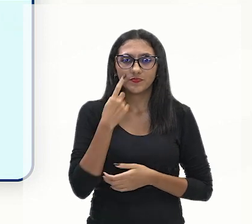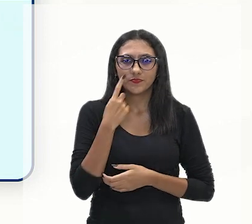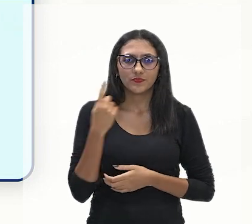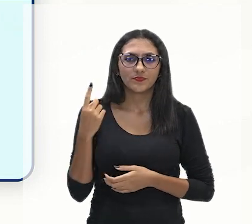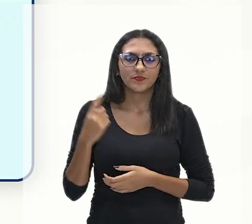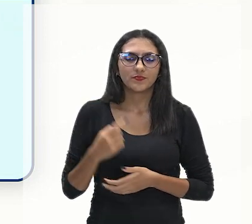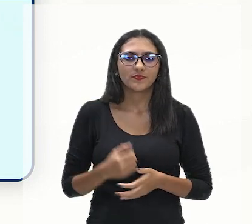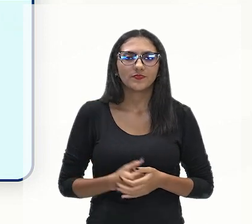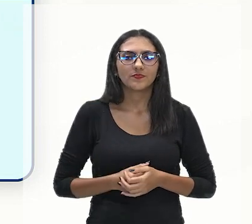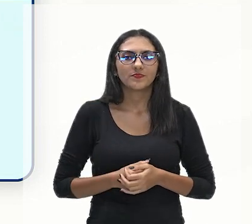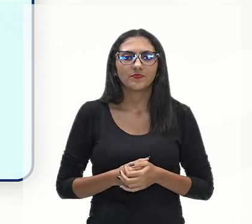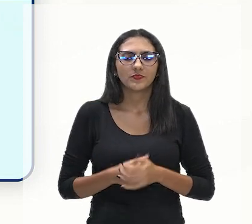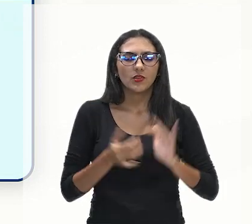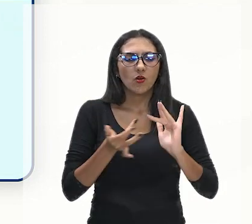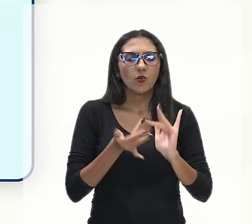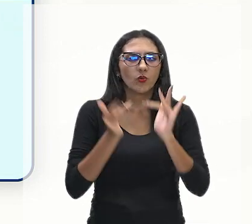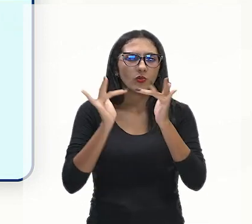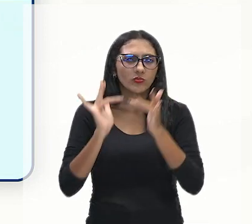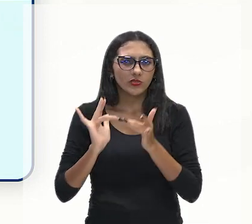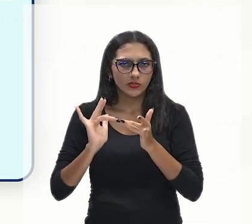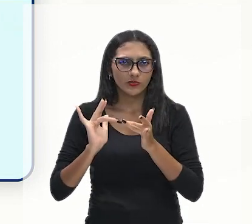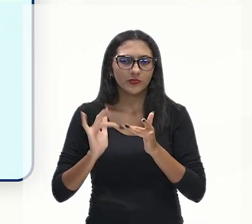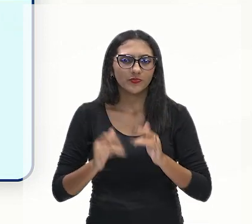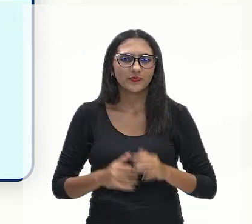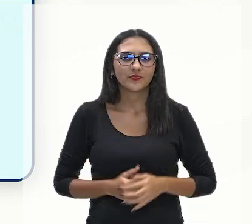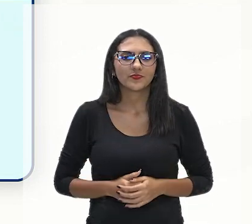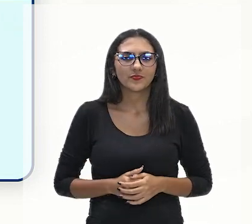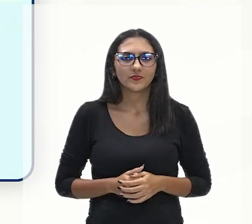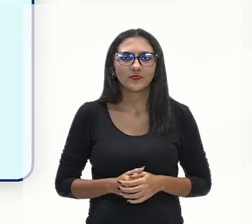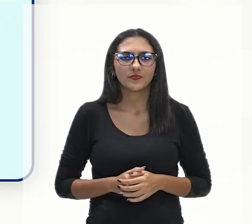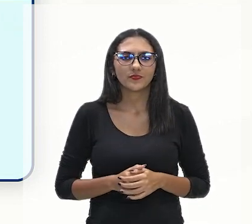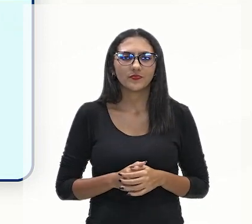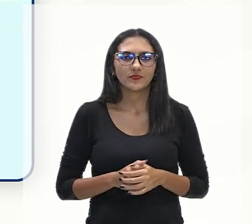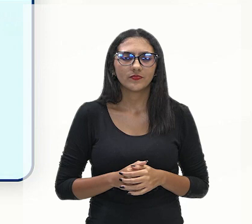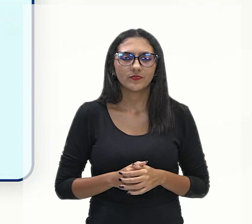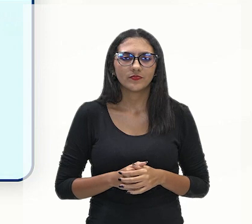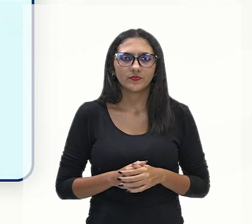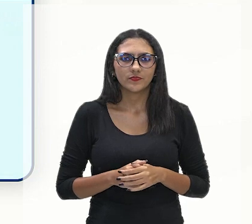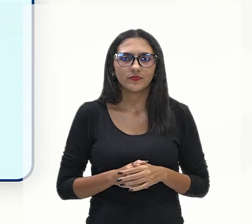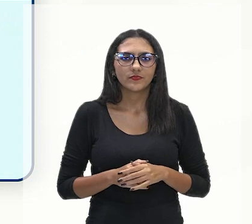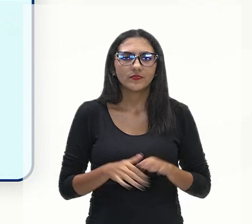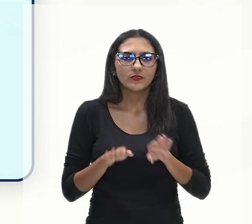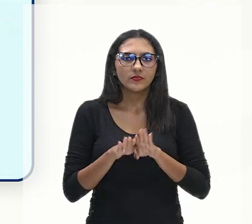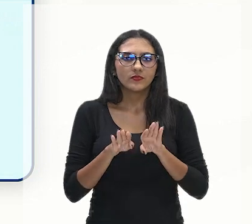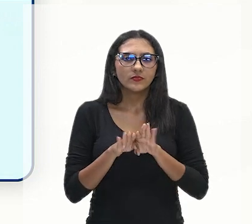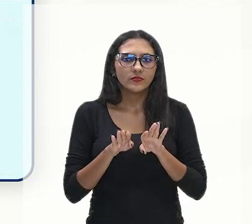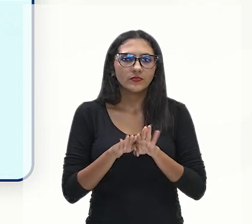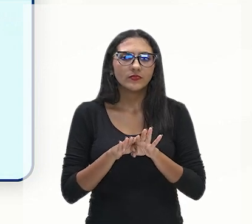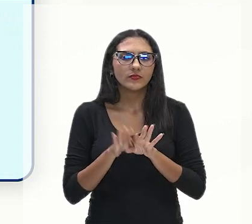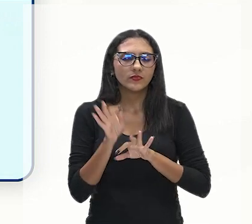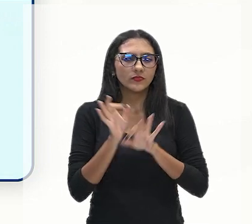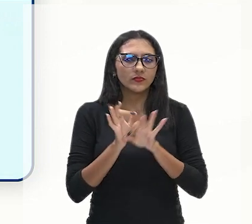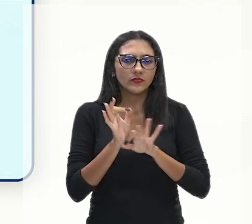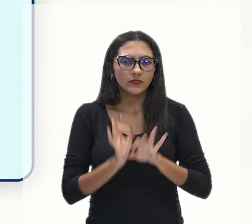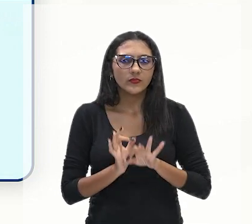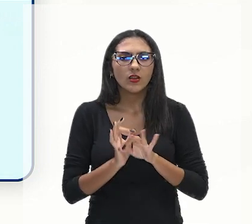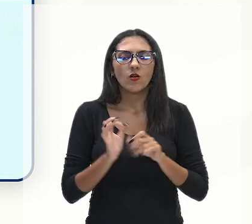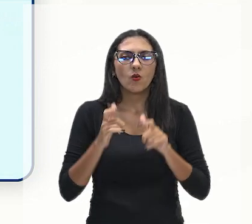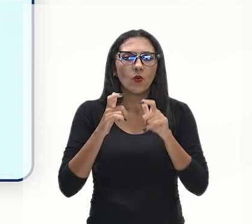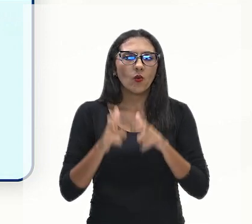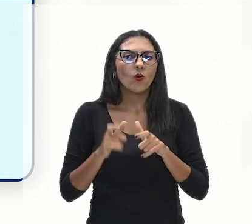o contexto. O background, plano de fundo, né? Onde esse texto